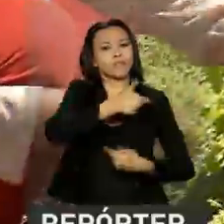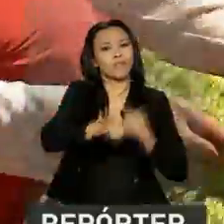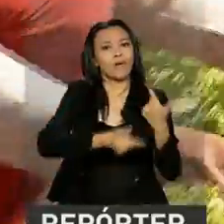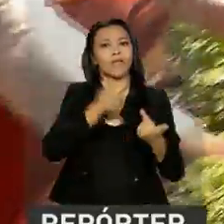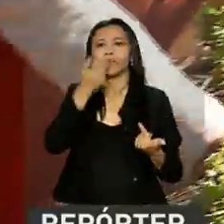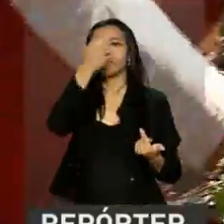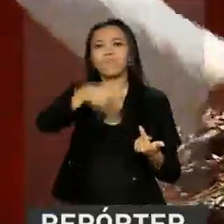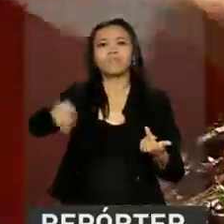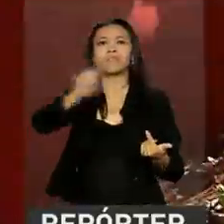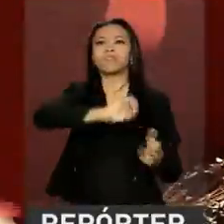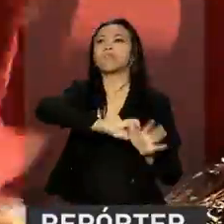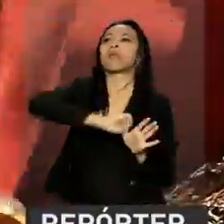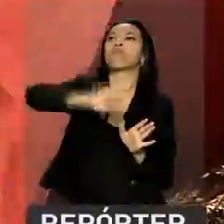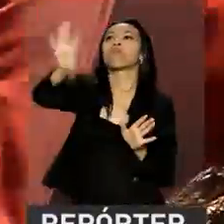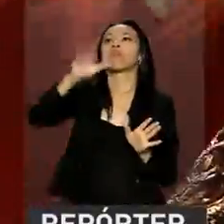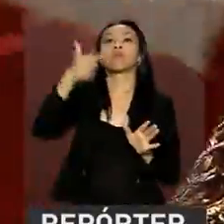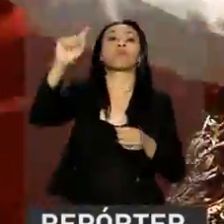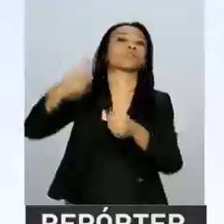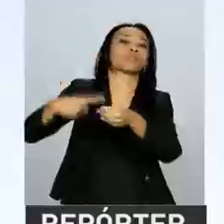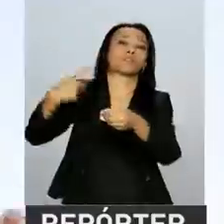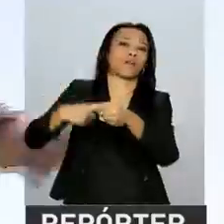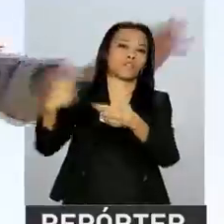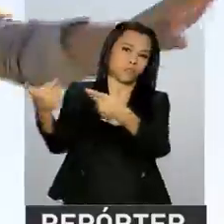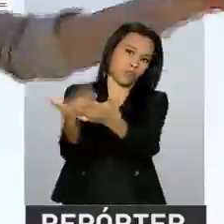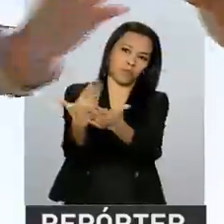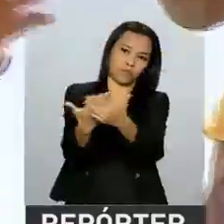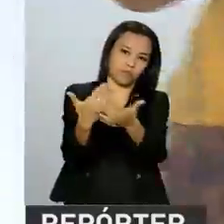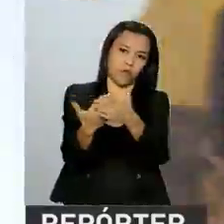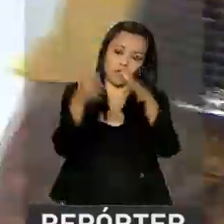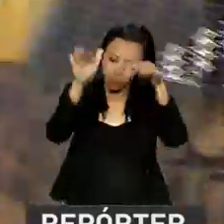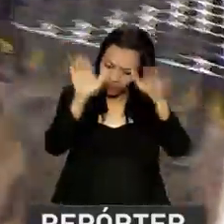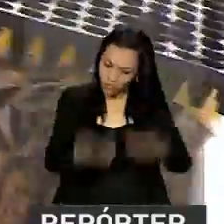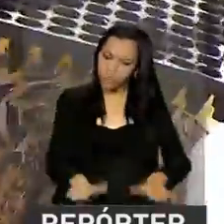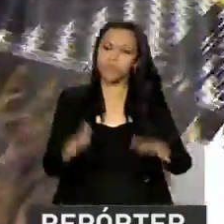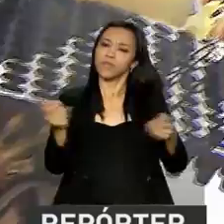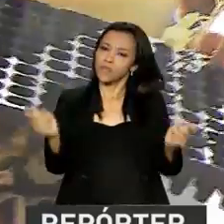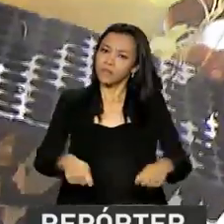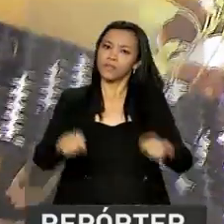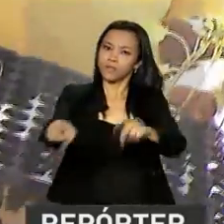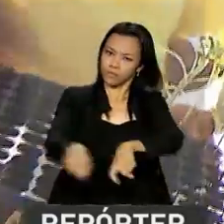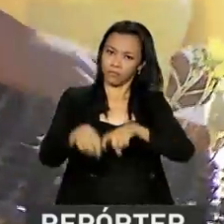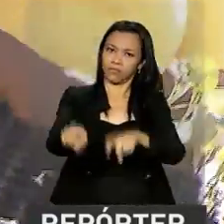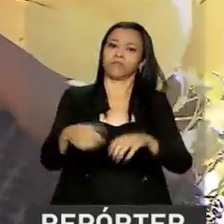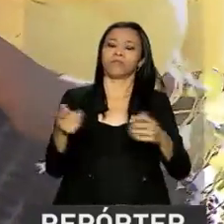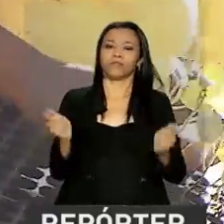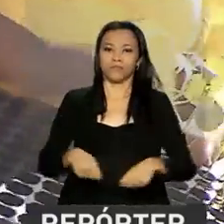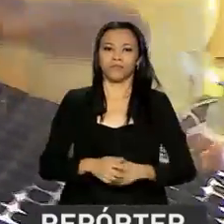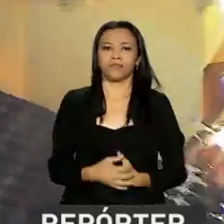não precisa sair do campo para estudar você pode estudar D para estar e fortalecer o processo do